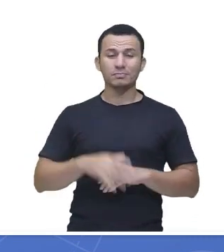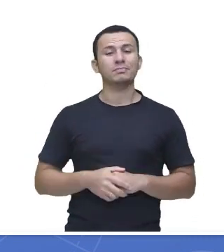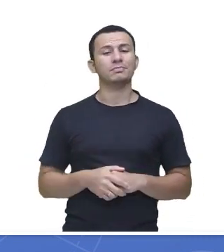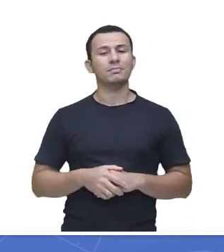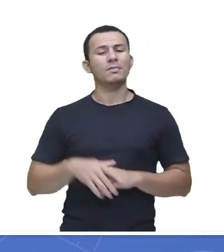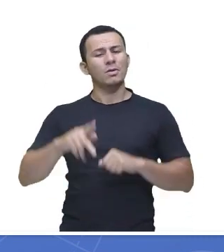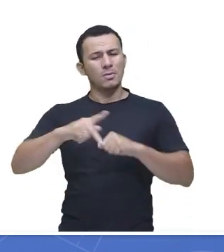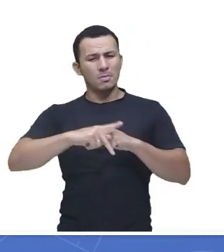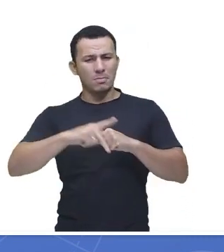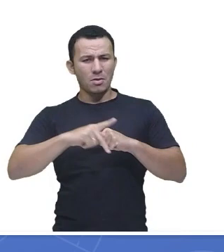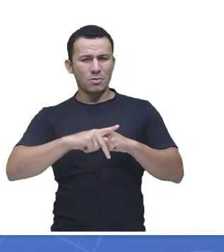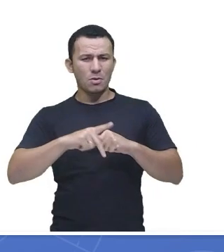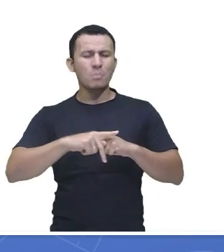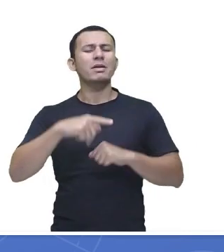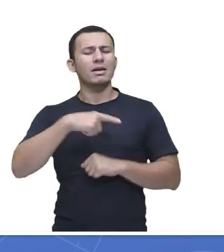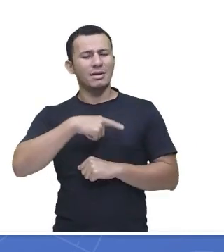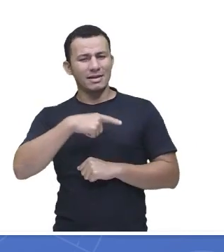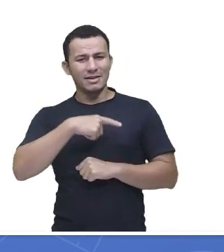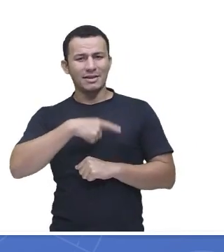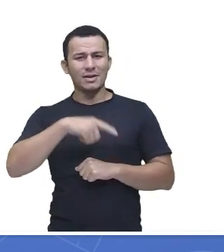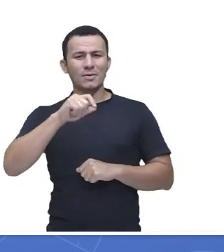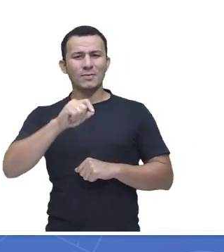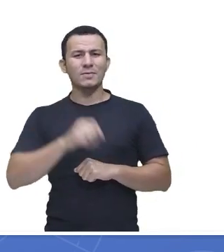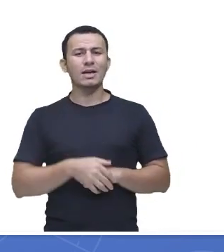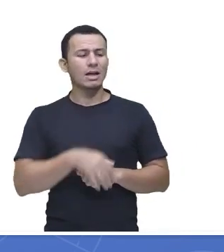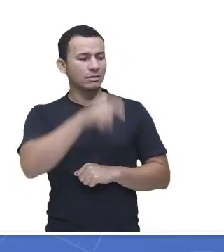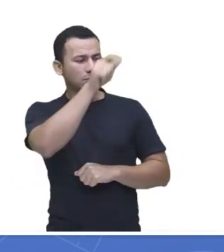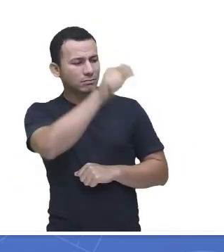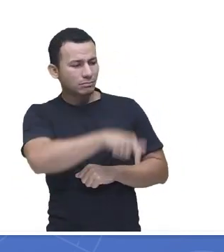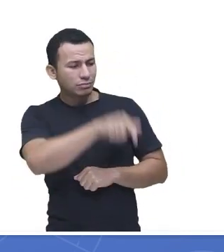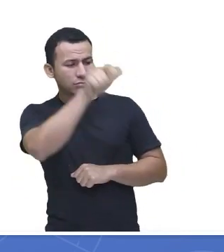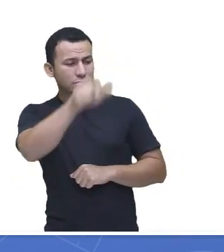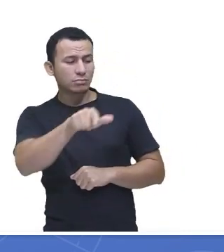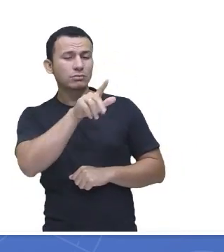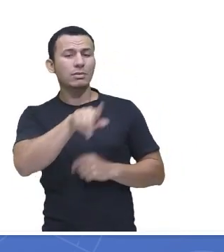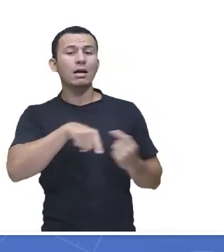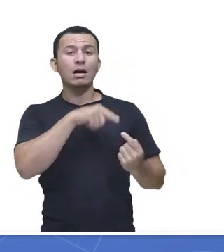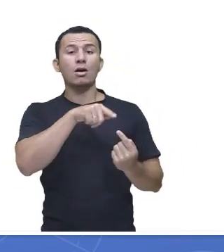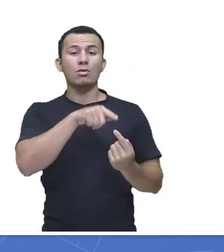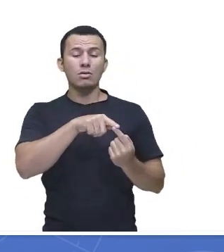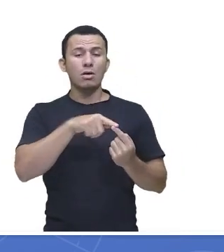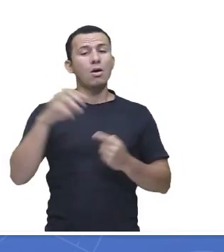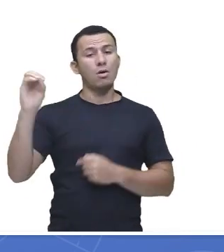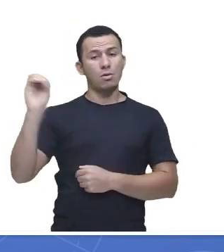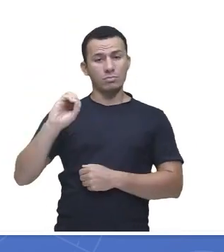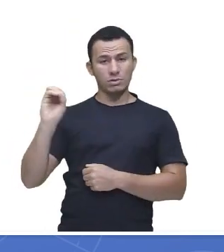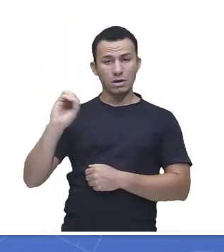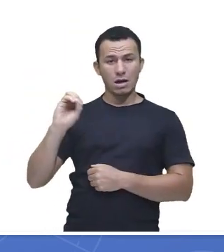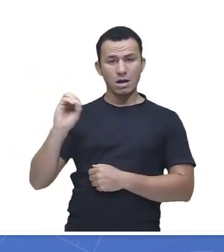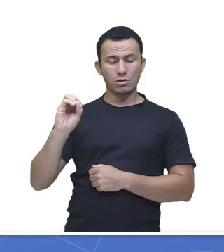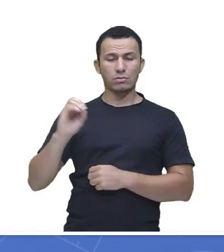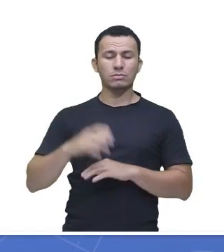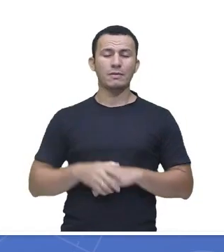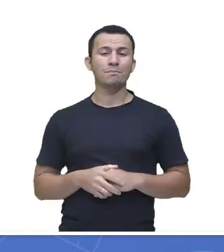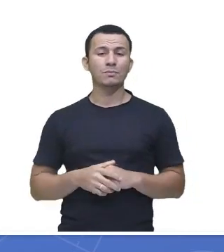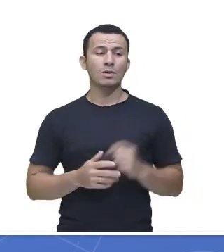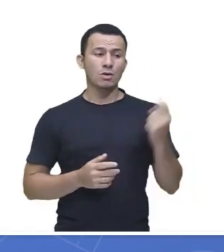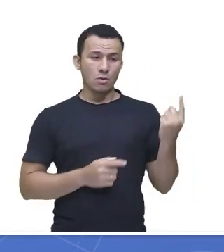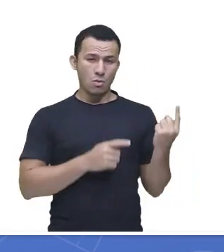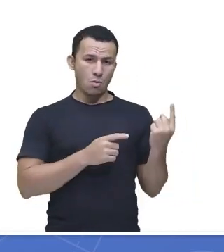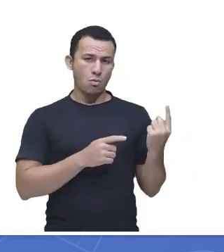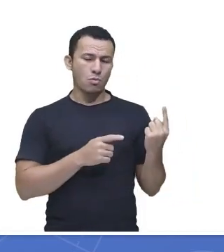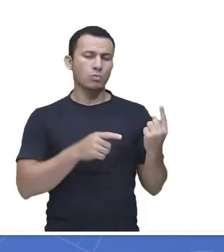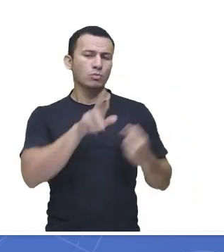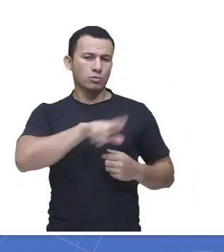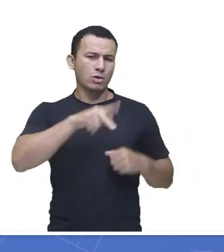questão ali, eles estão justamente indicando aí a função do objeto. Entretanto, um utiliza adequadamente o